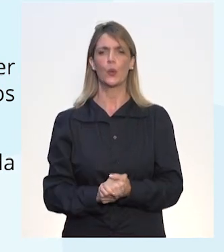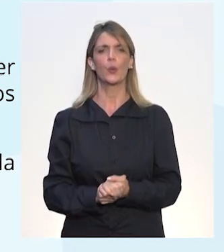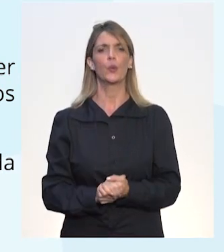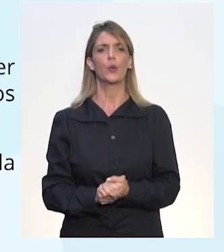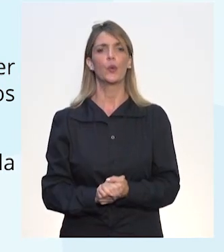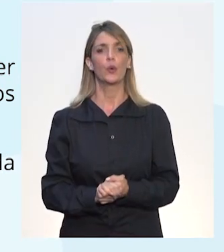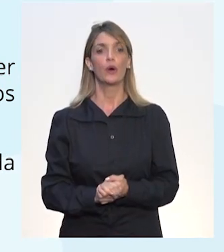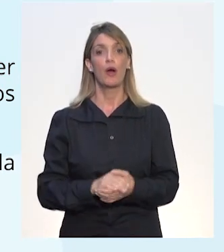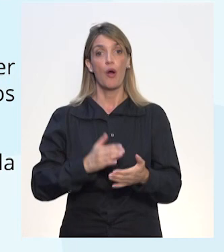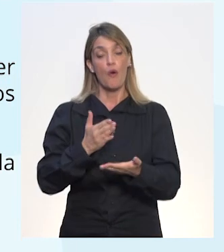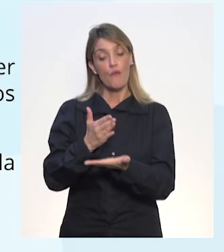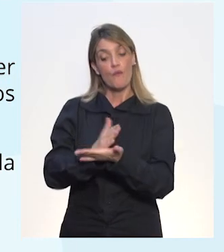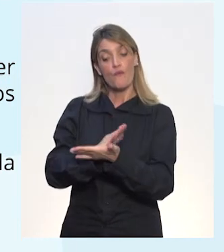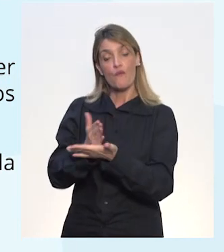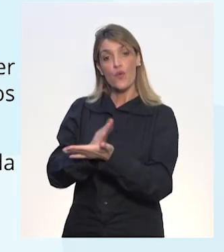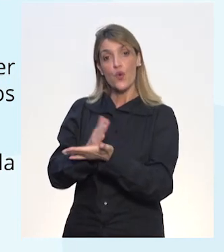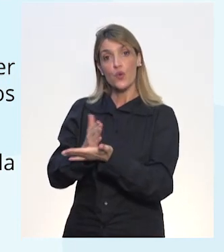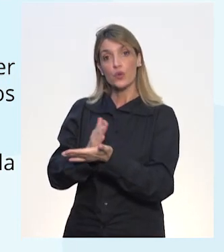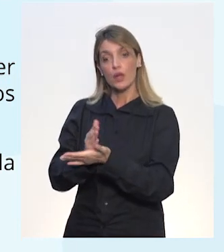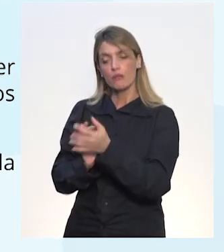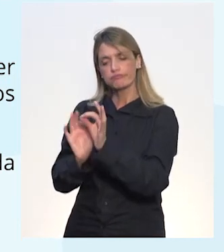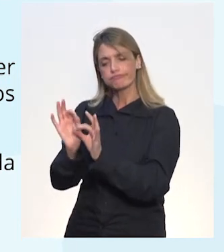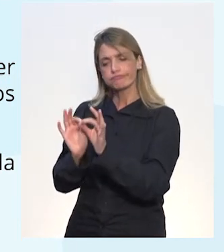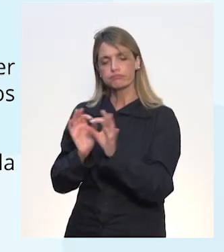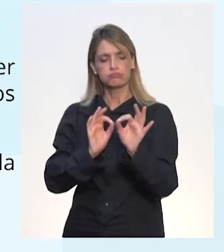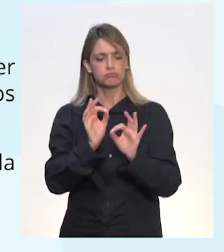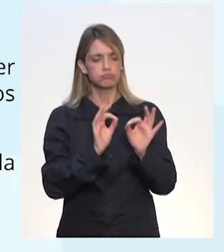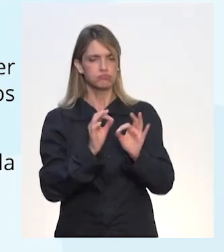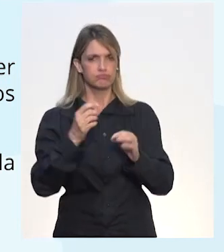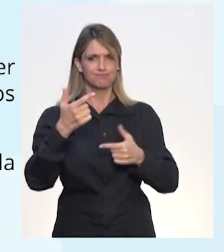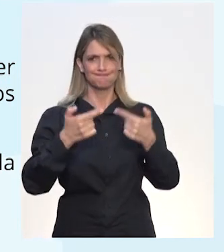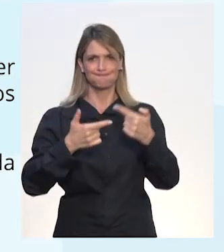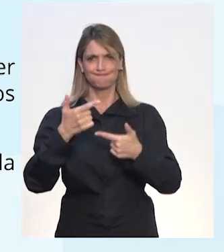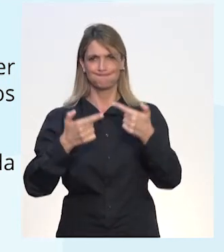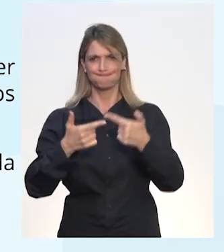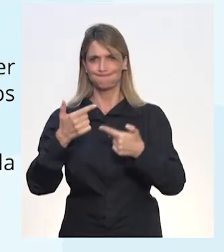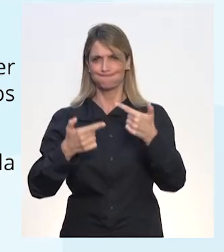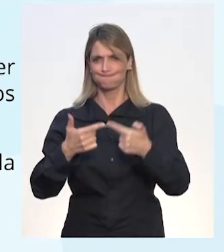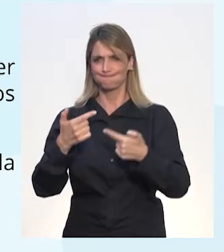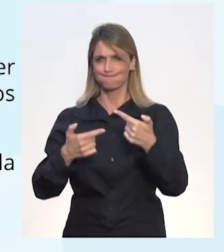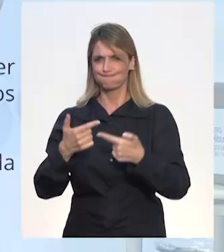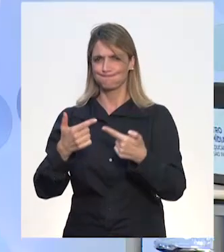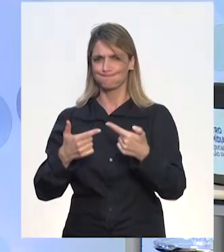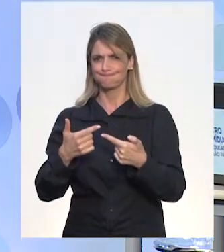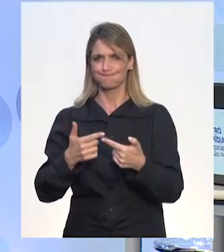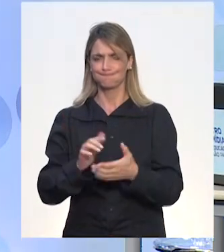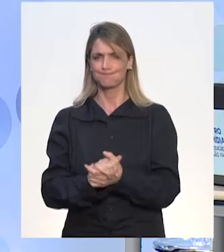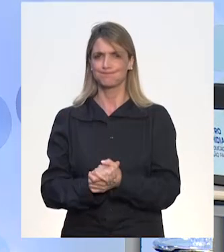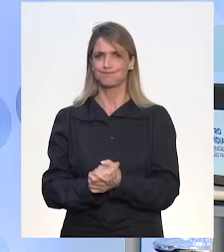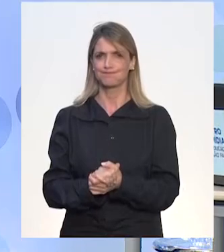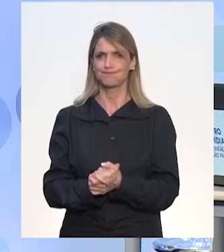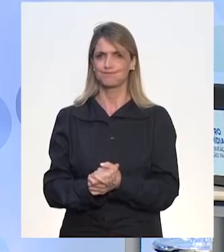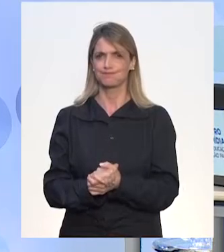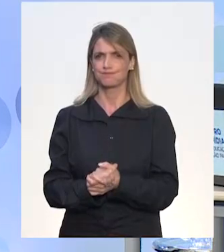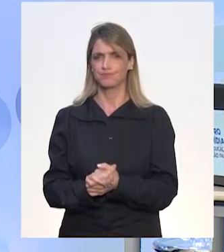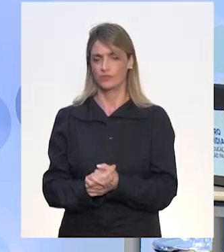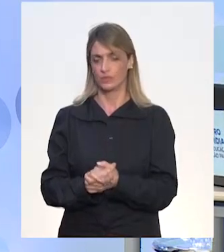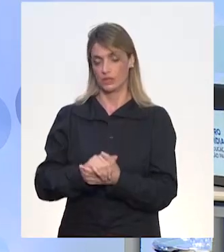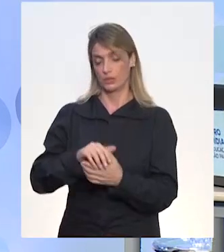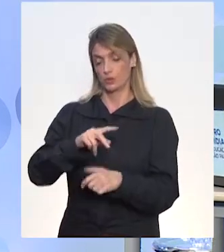das fronteiras, né? É o conflito diplomático ou violento que envolve as nações